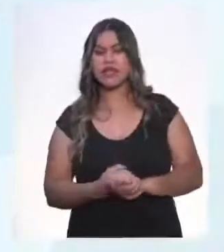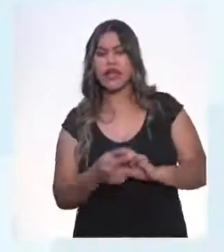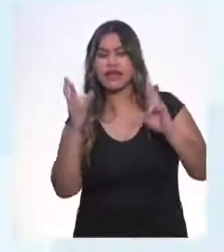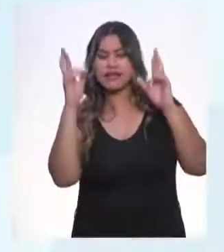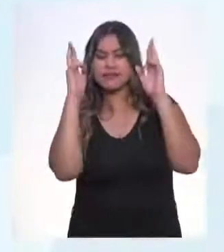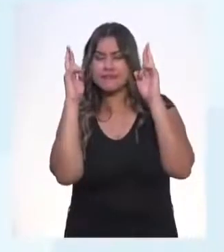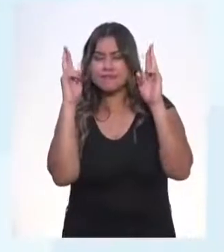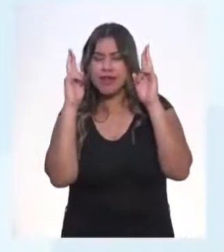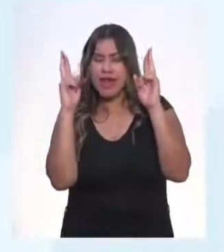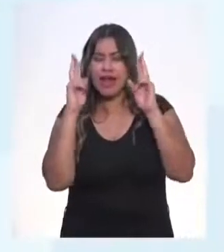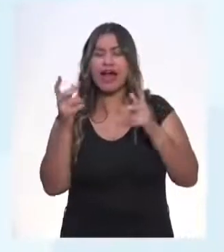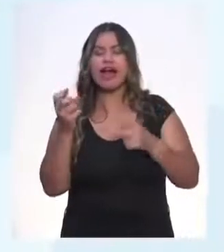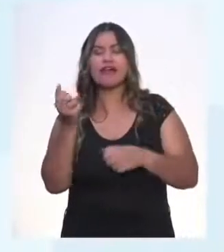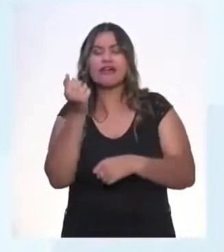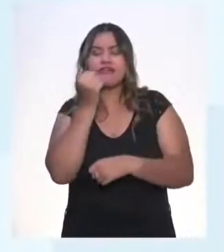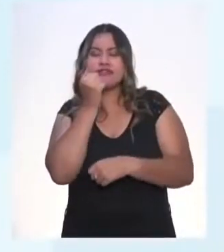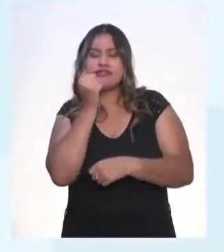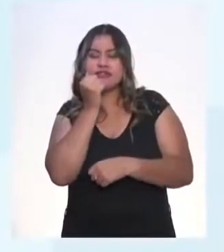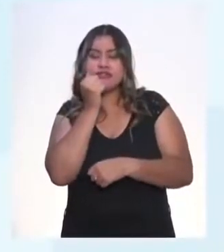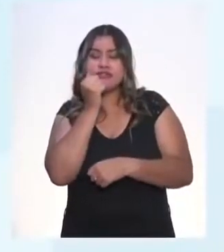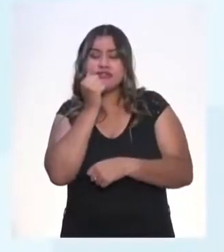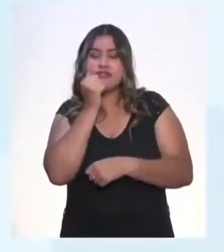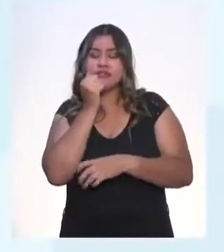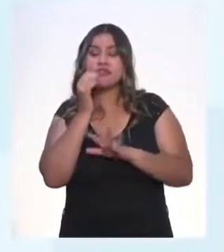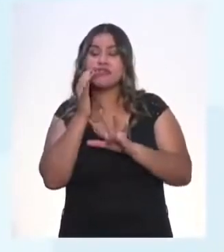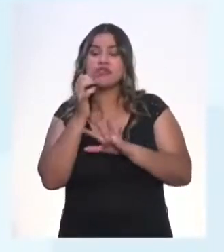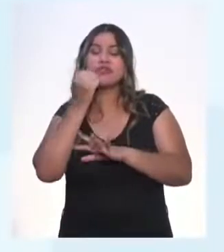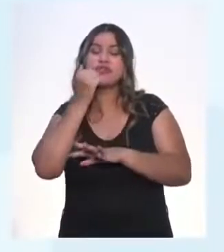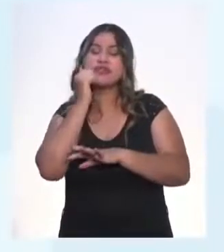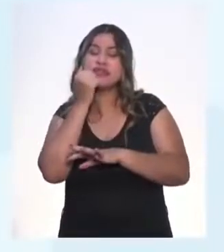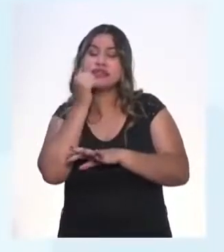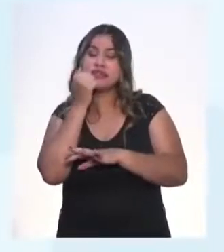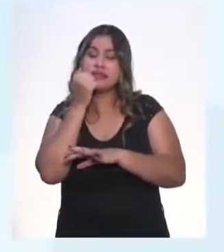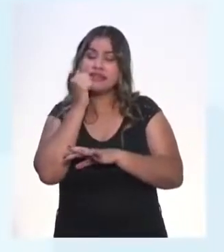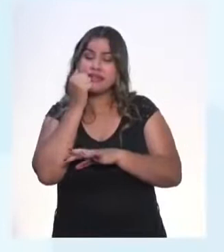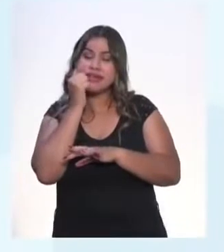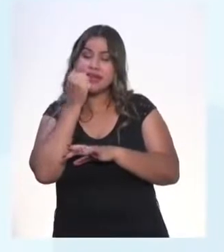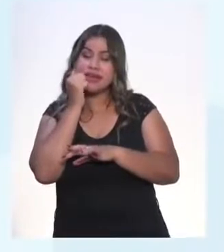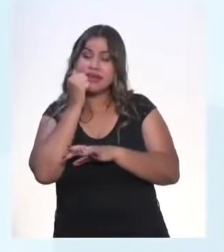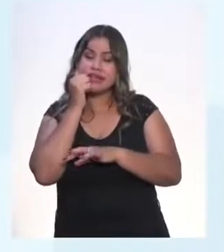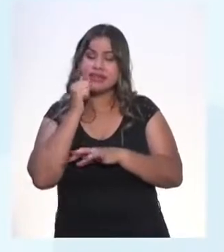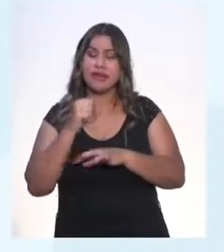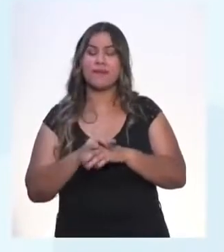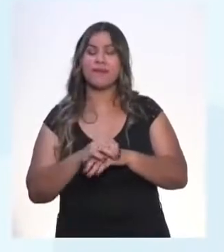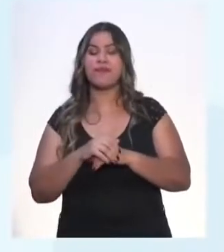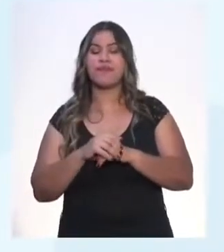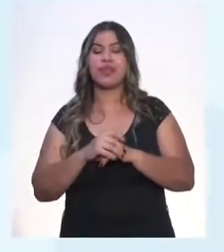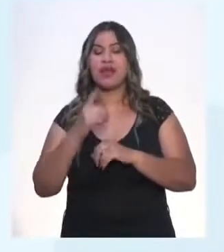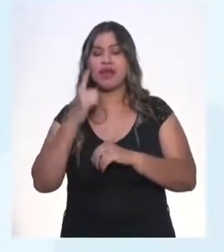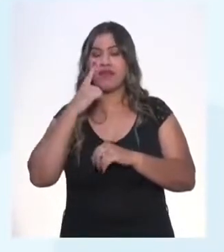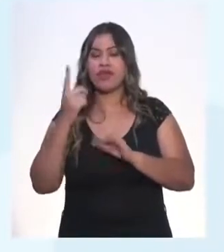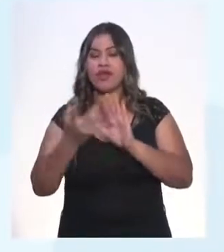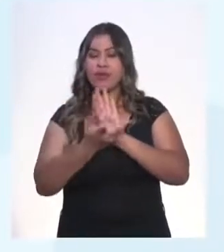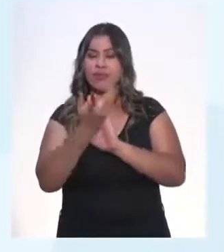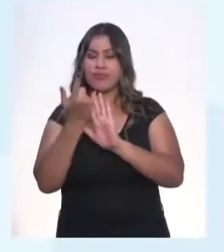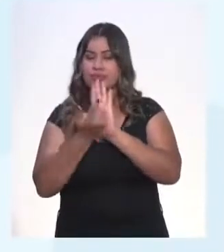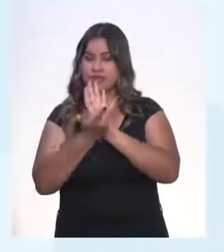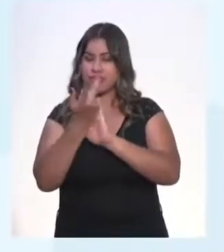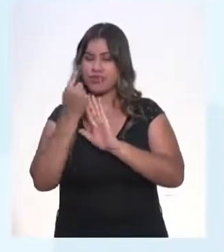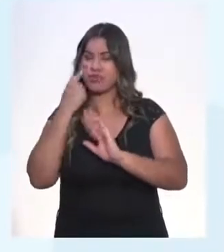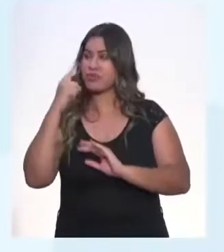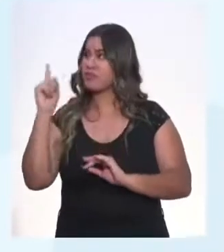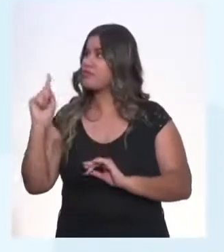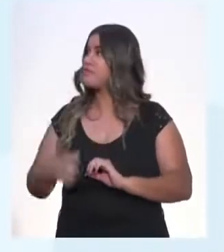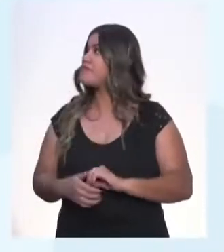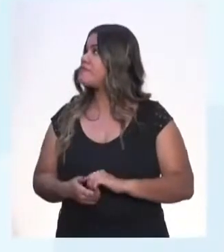esperança nas ciências empíricas, né? Não é à toa que, vejam só, a pintura que aparece aí ao lado para